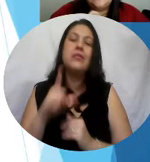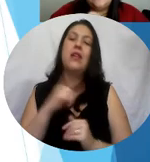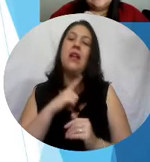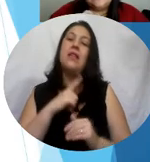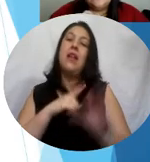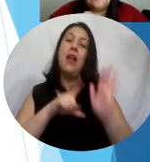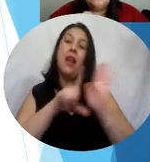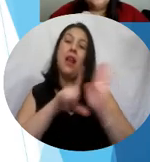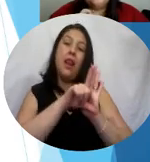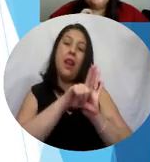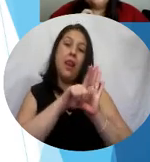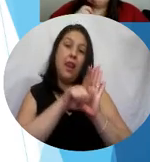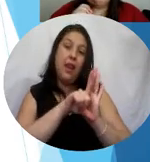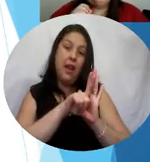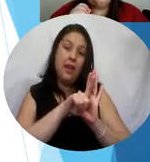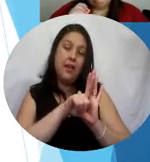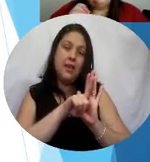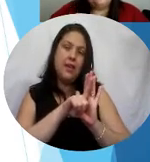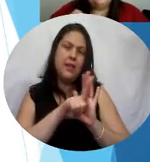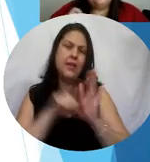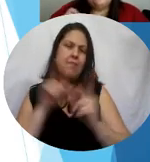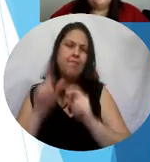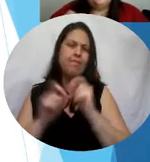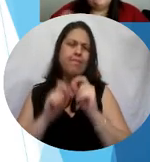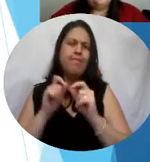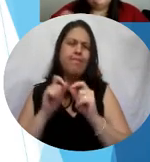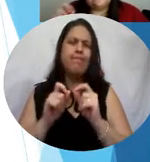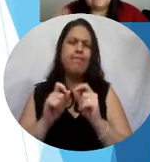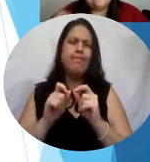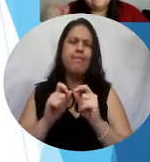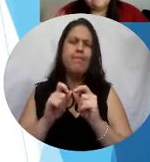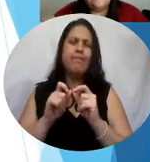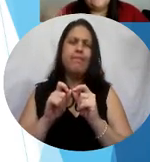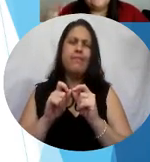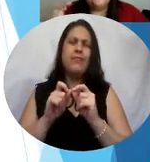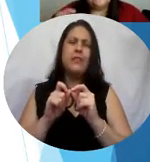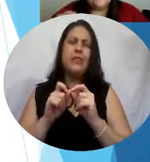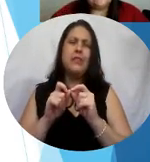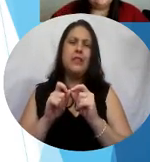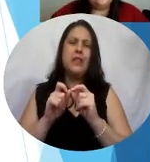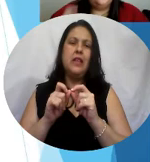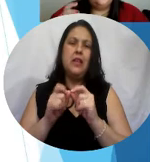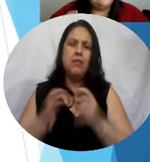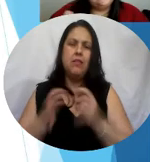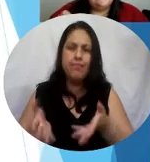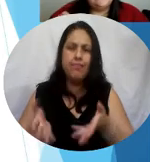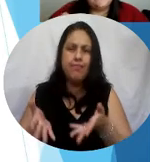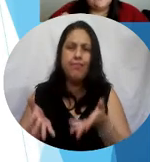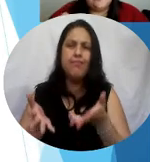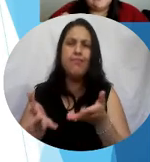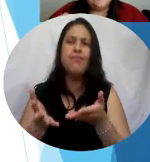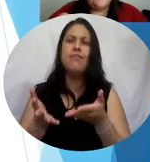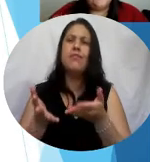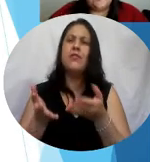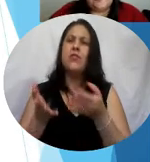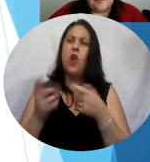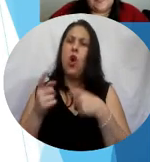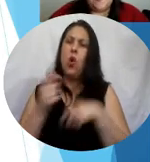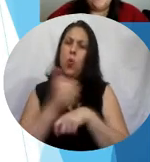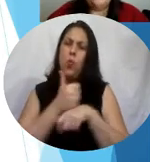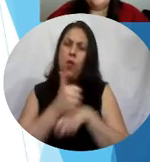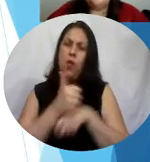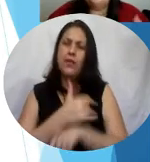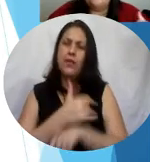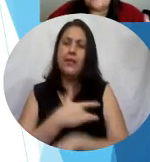legislação que saiu recentemente que faz com que os profissionais da saúde tenham conhecimento sobre isso. Por